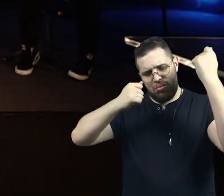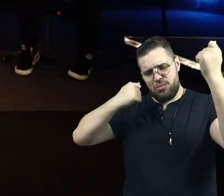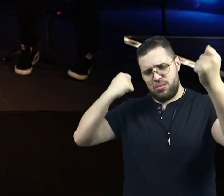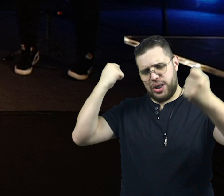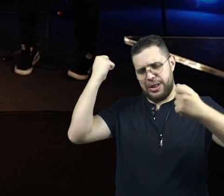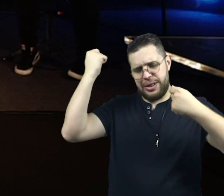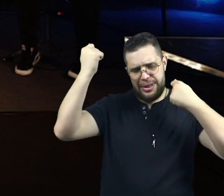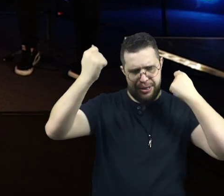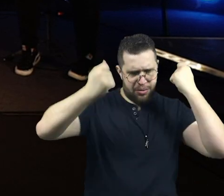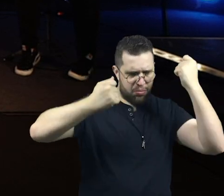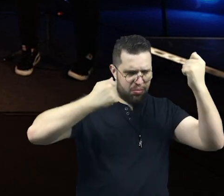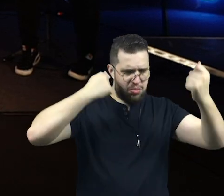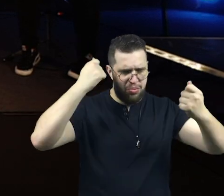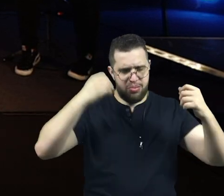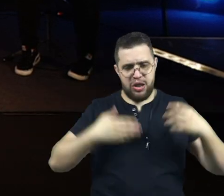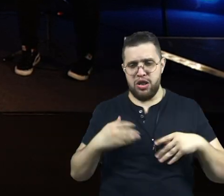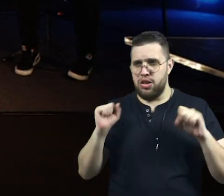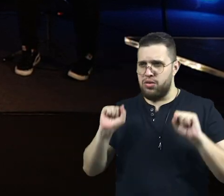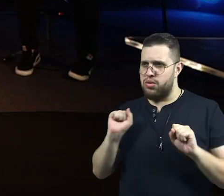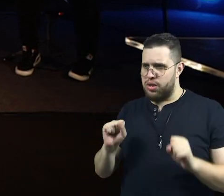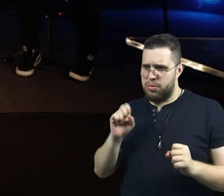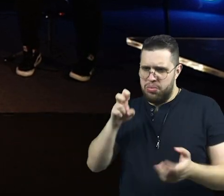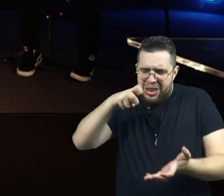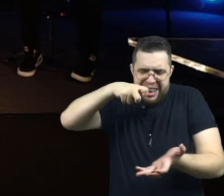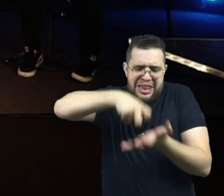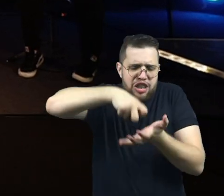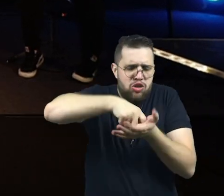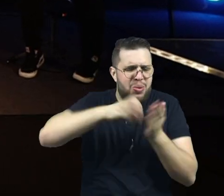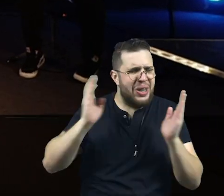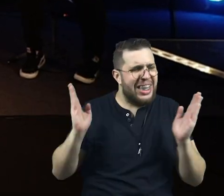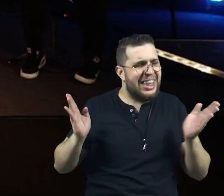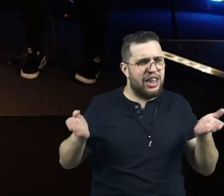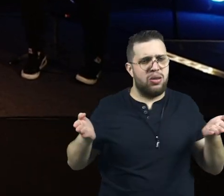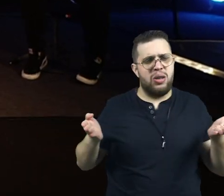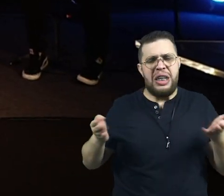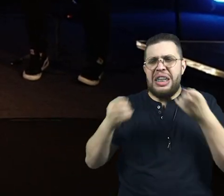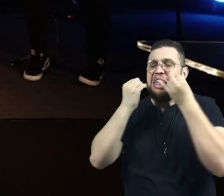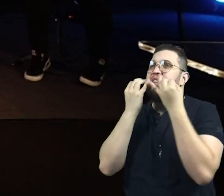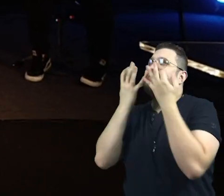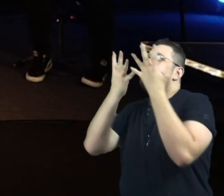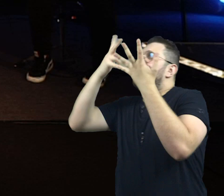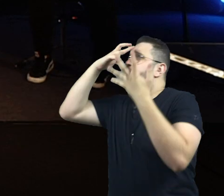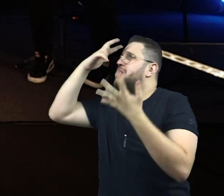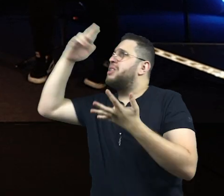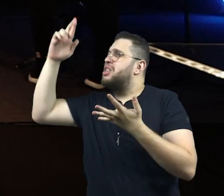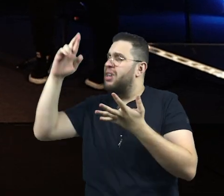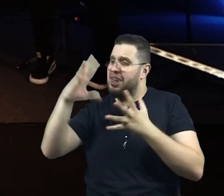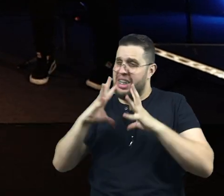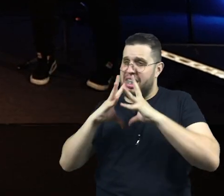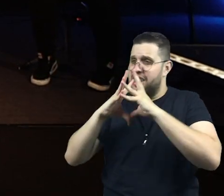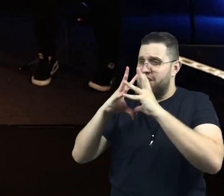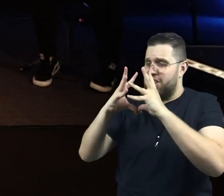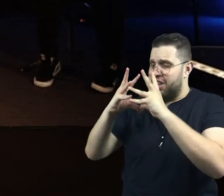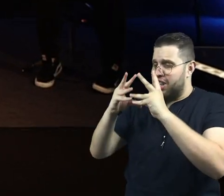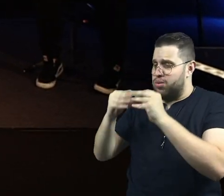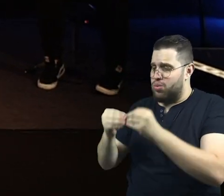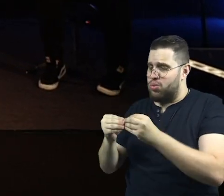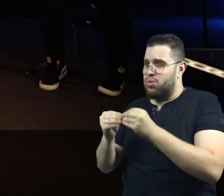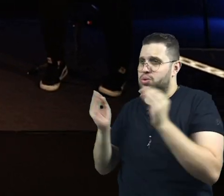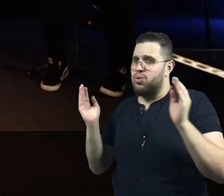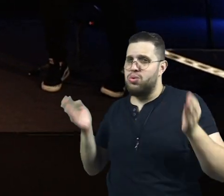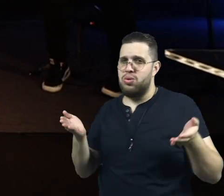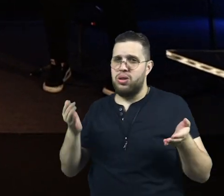aleluia. Se você puder, ajoelhe-se no seu lugar. Diga para Deus: Deus, eu entrego tudo a Ti, eis aqui a minha vida, os